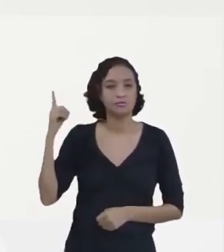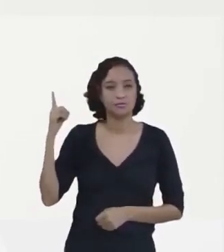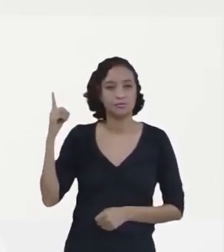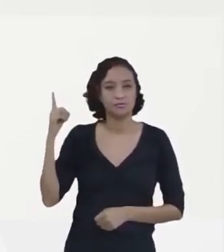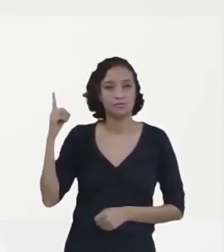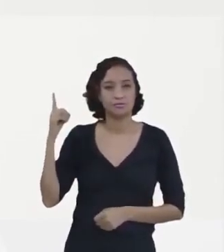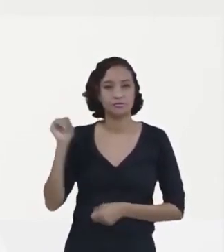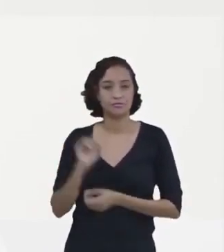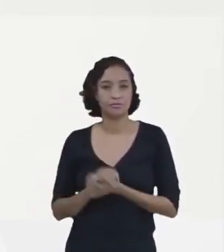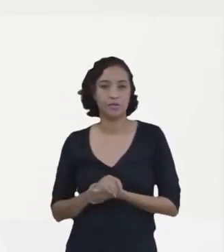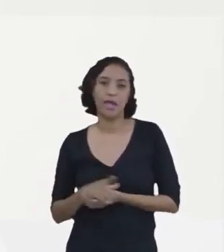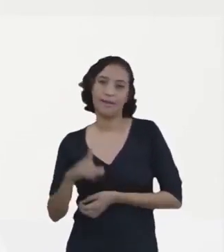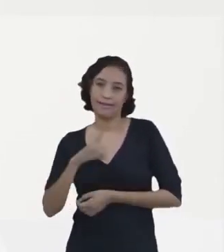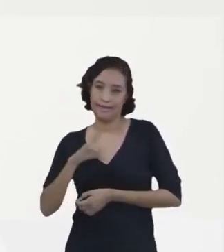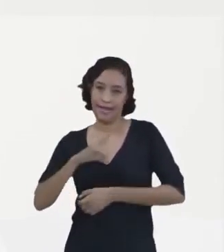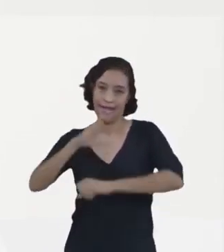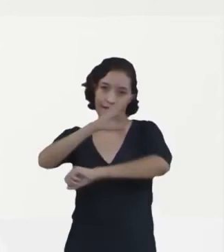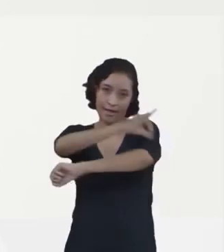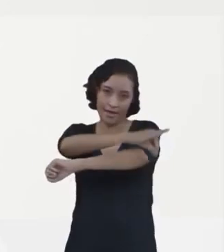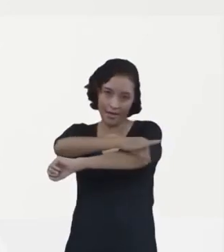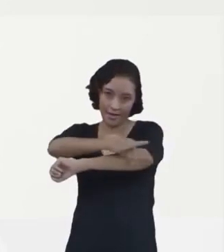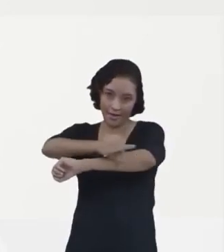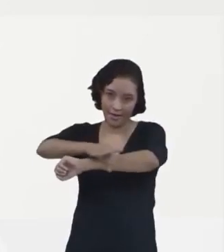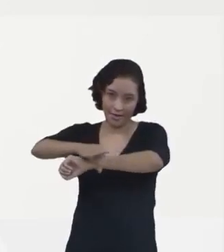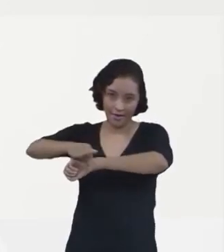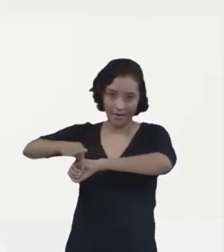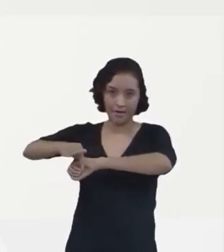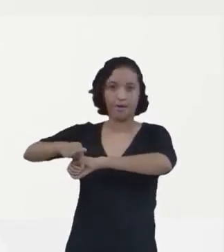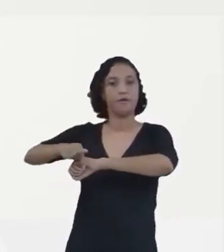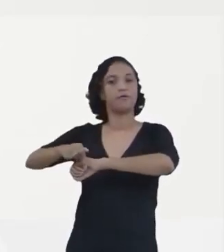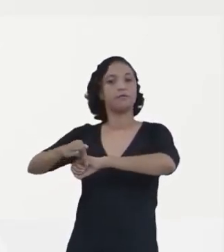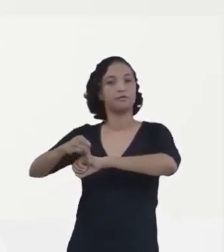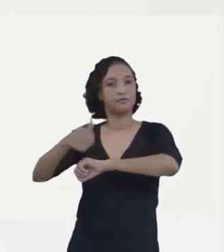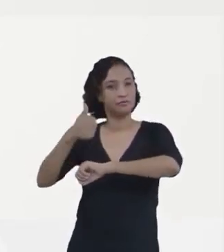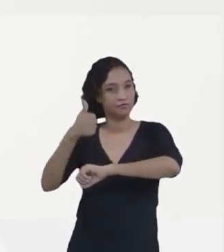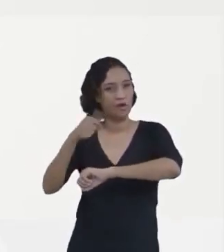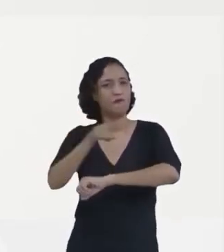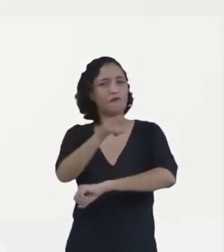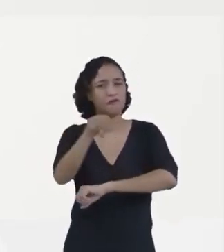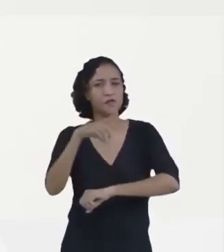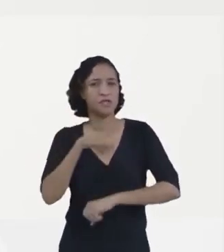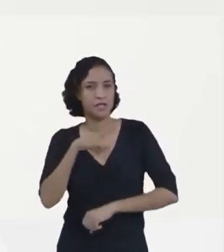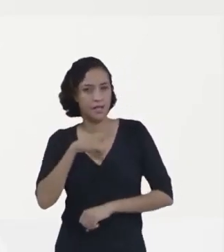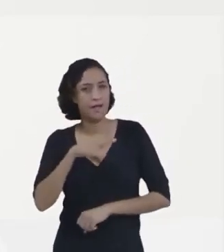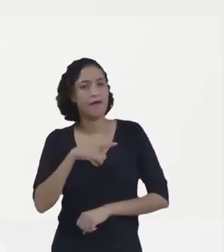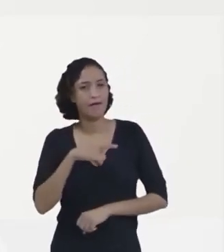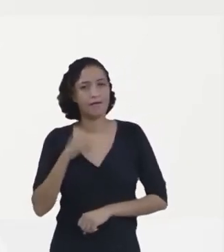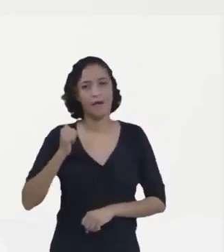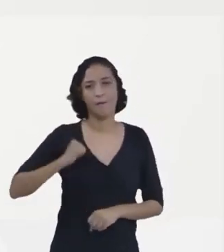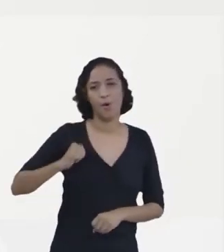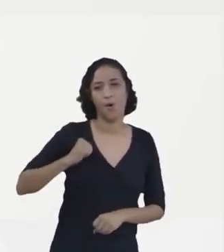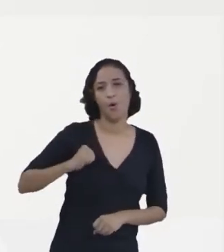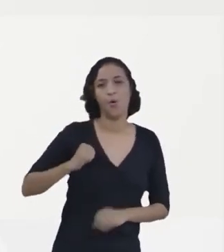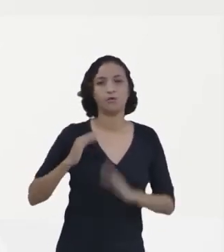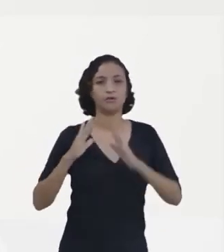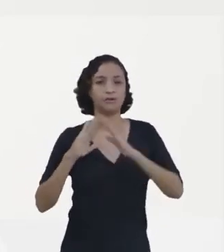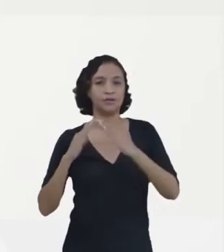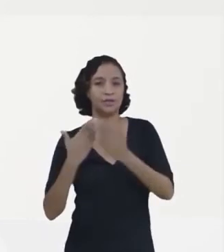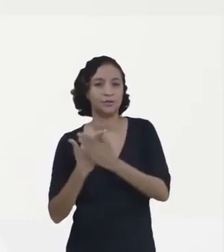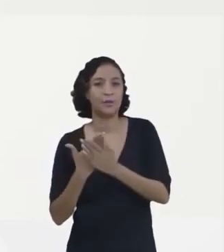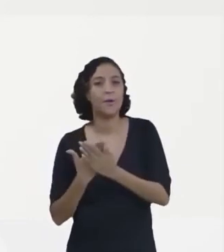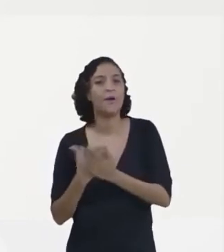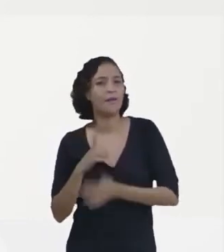que está no material de vocês da escola. Você tem uma régua em casa, tem no seu material. E